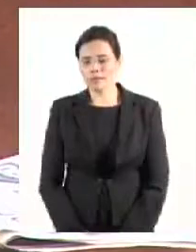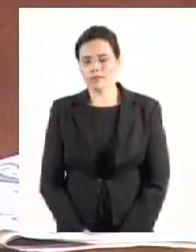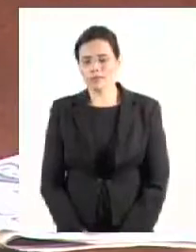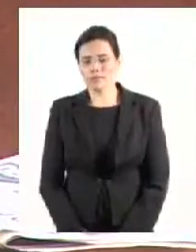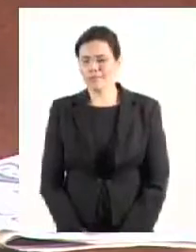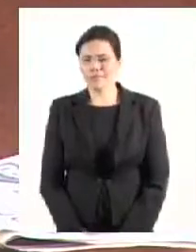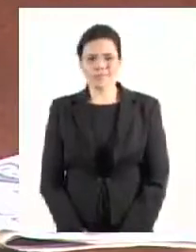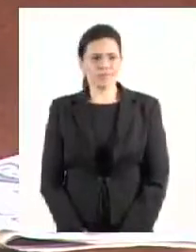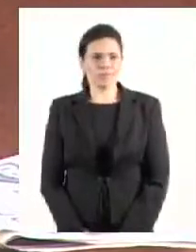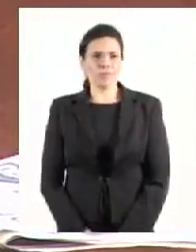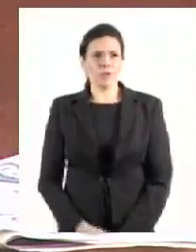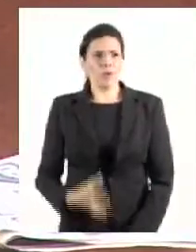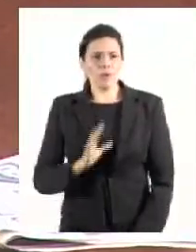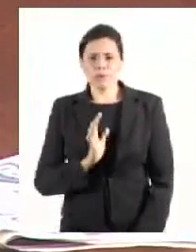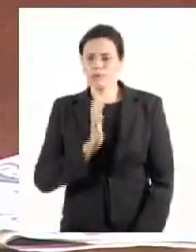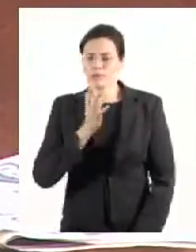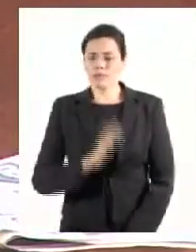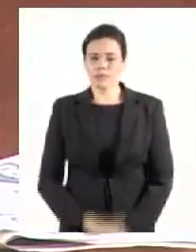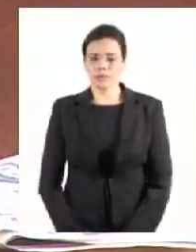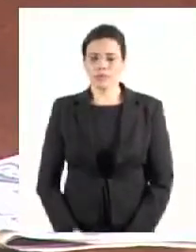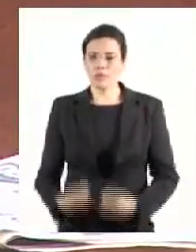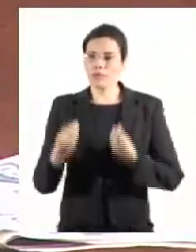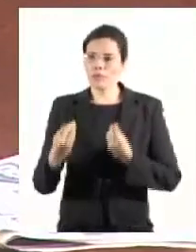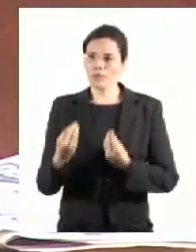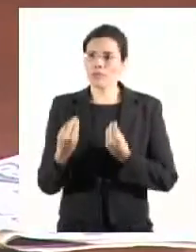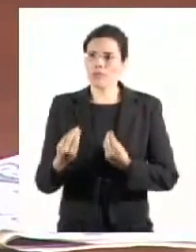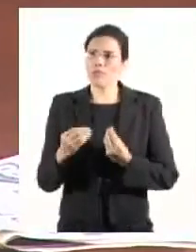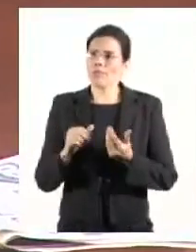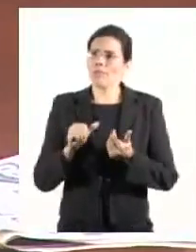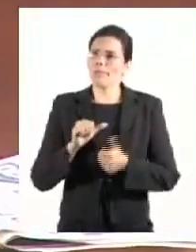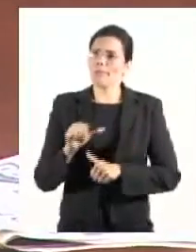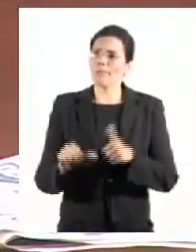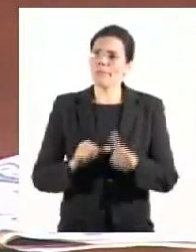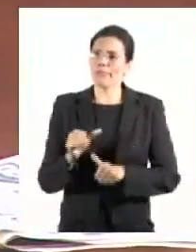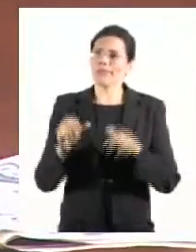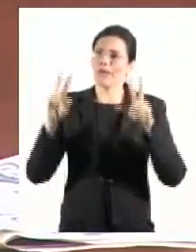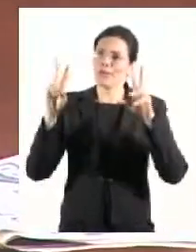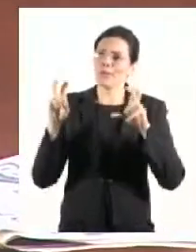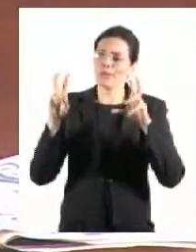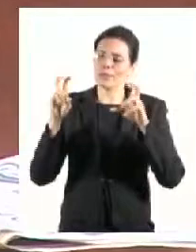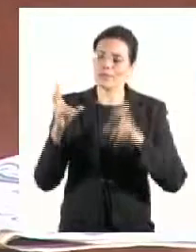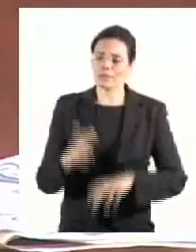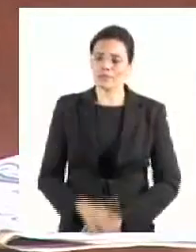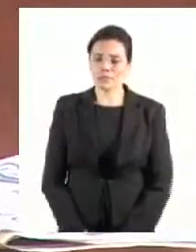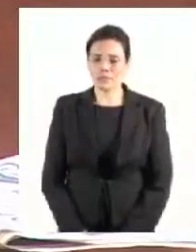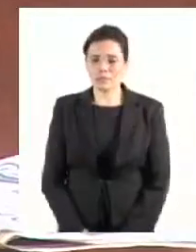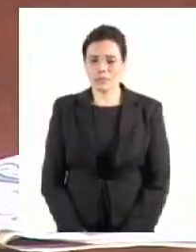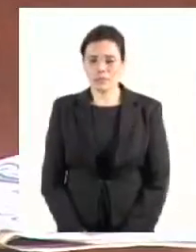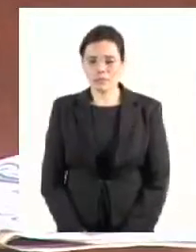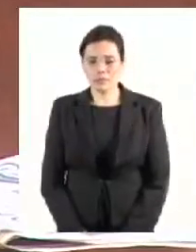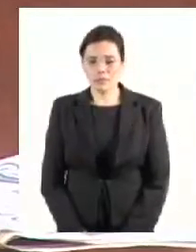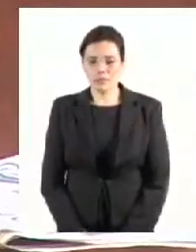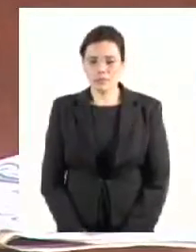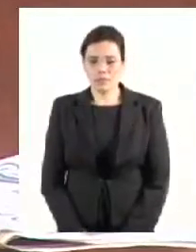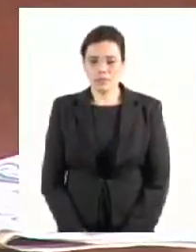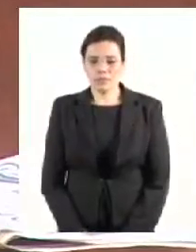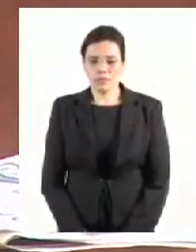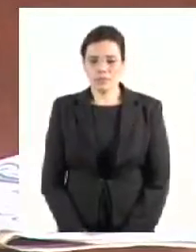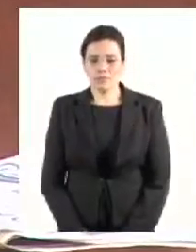o desempenho de um parlamentar nessa casa, que na certa ele deve tirar por ele mesmo.